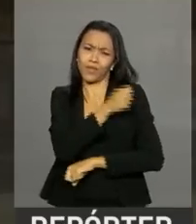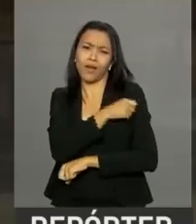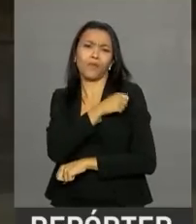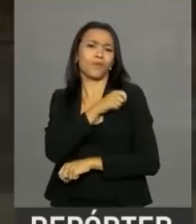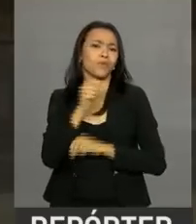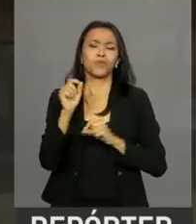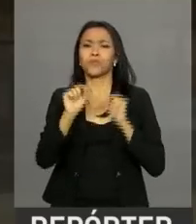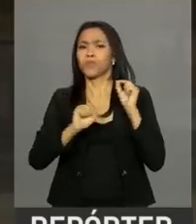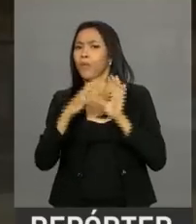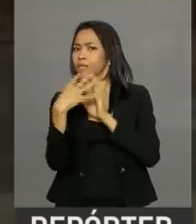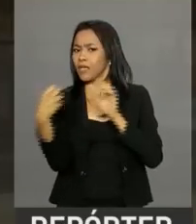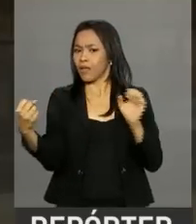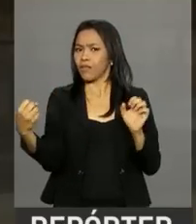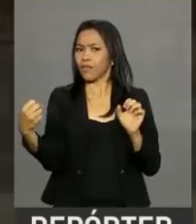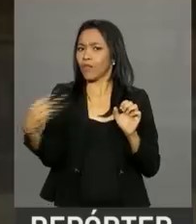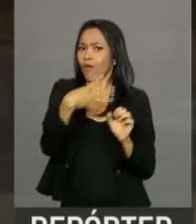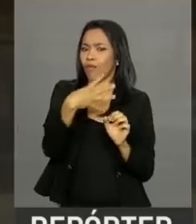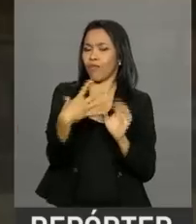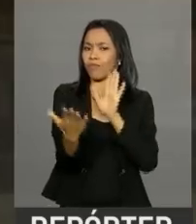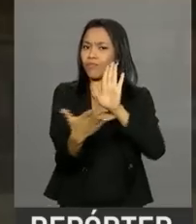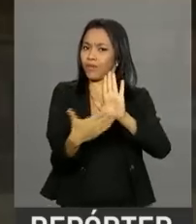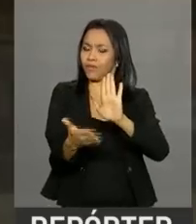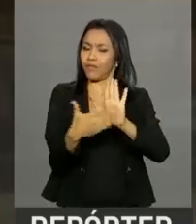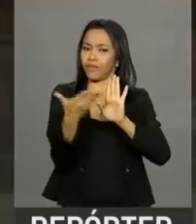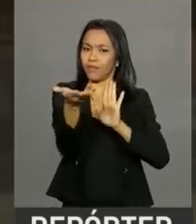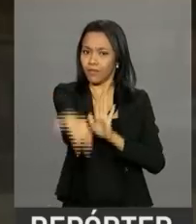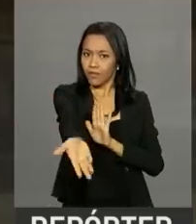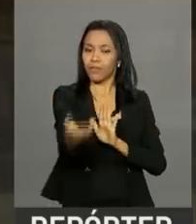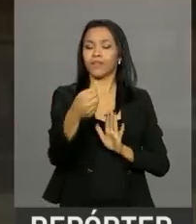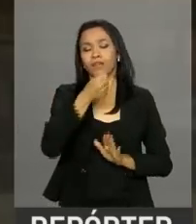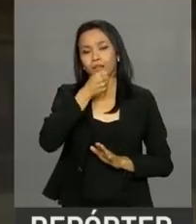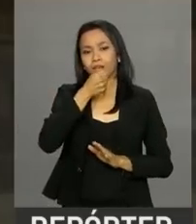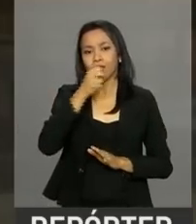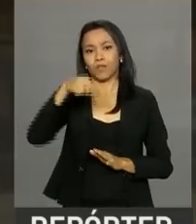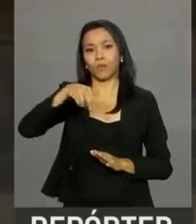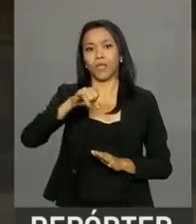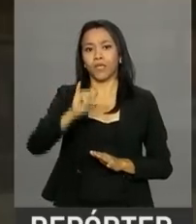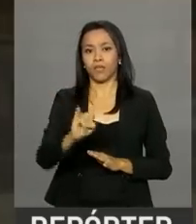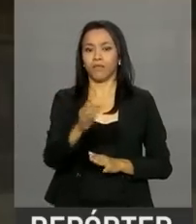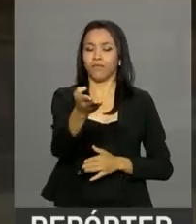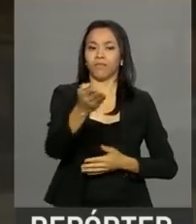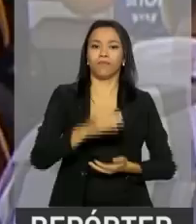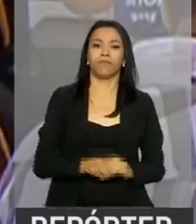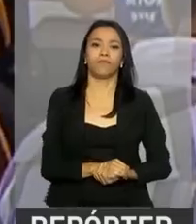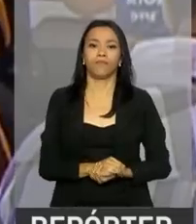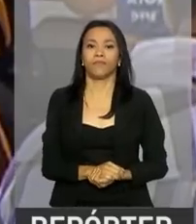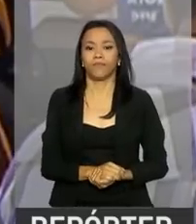dessas mudanças propostas pelo governo na matéria, na reportagem do Ney Pereira.